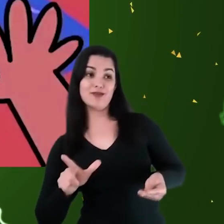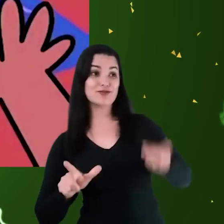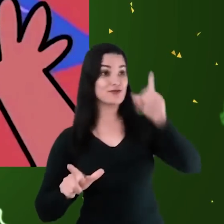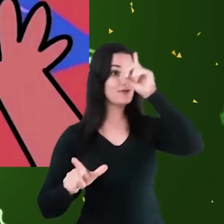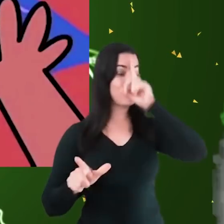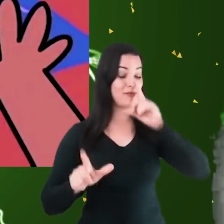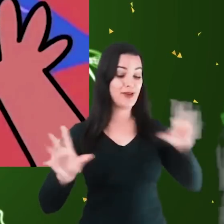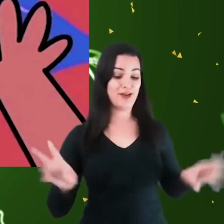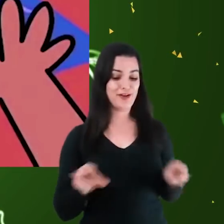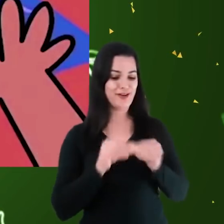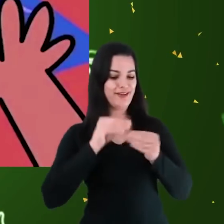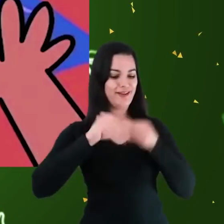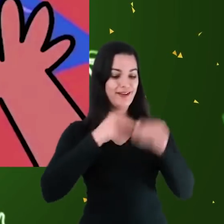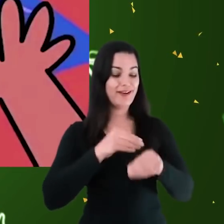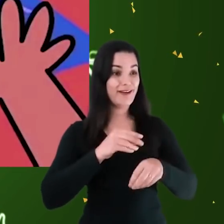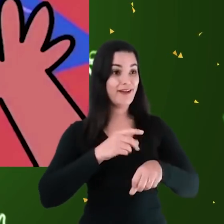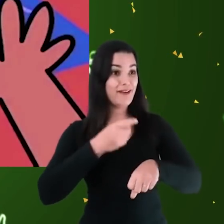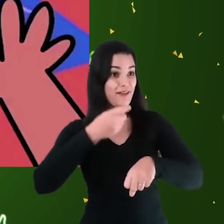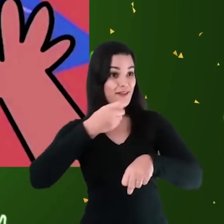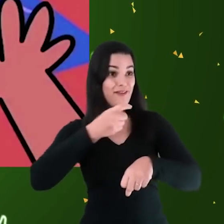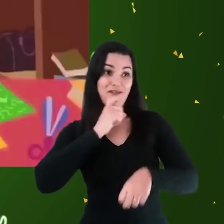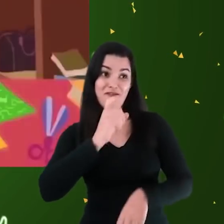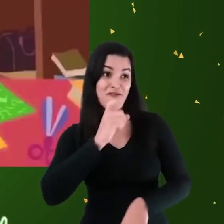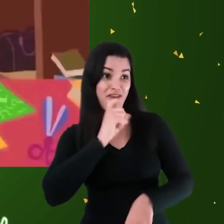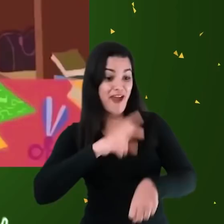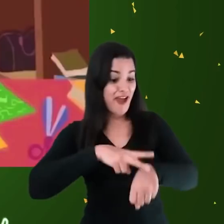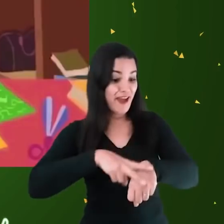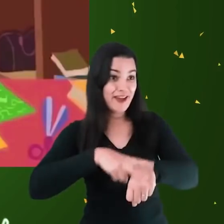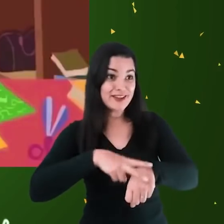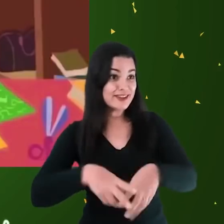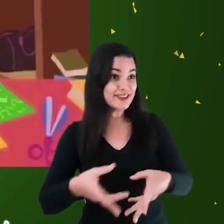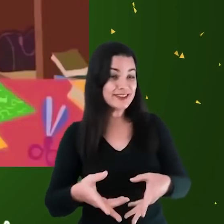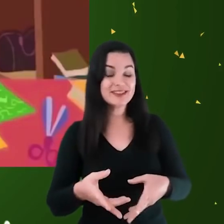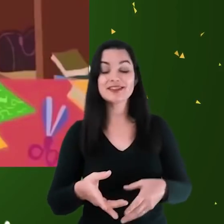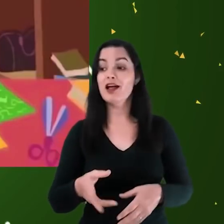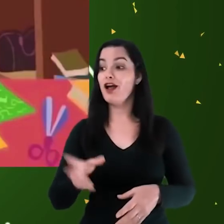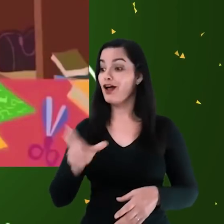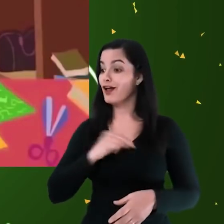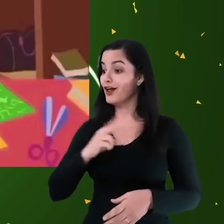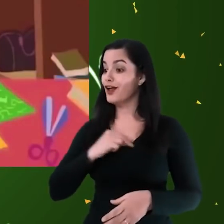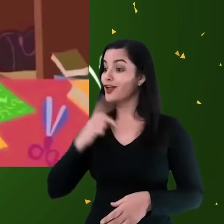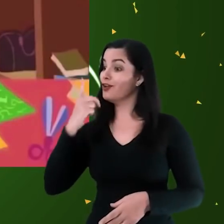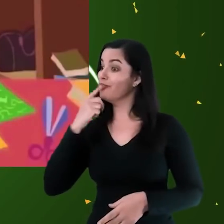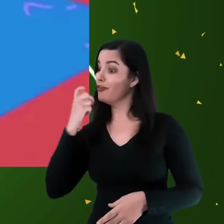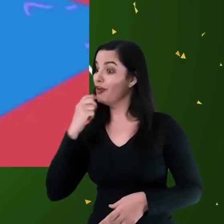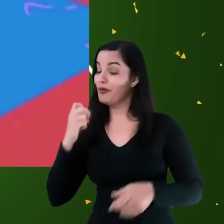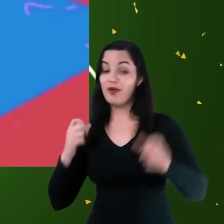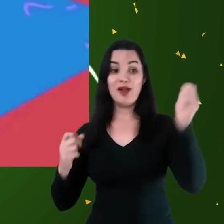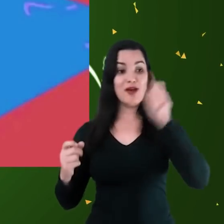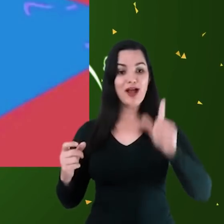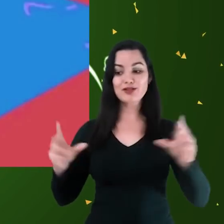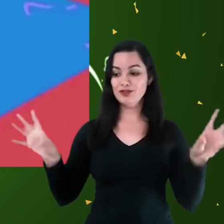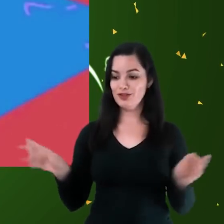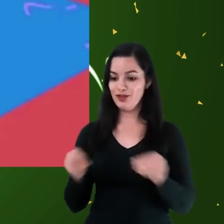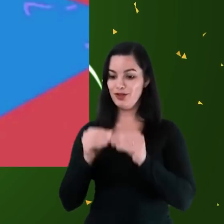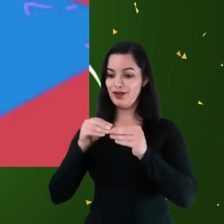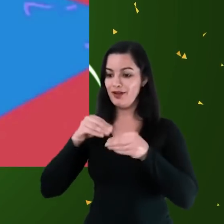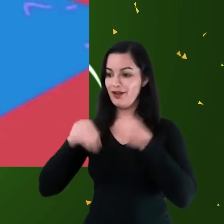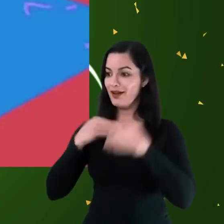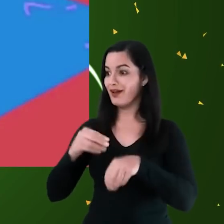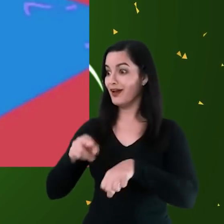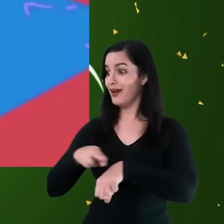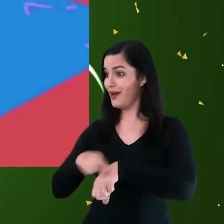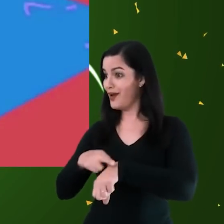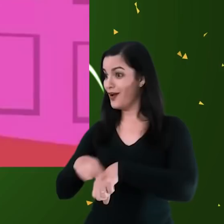Caramba! E vermelho com azul dá roxo. Azul com amarelo dá verde. Azul com